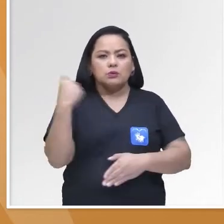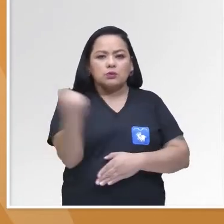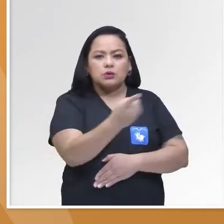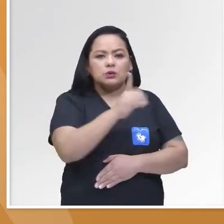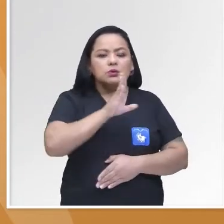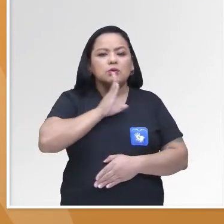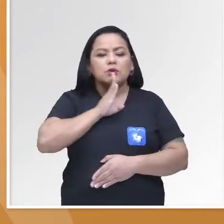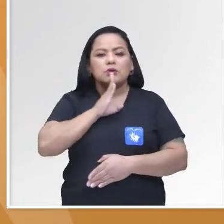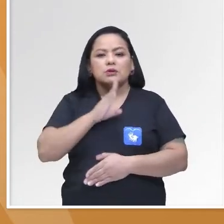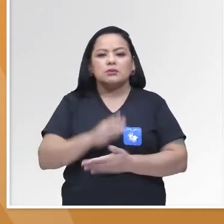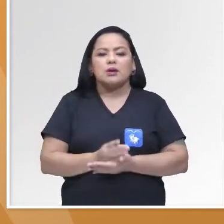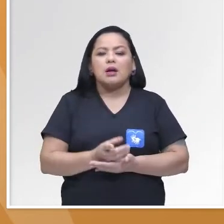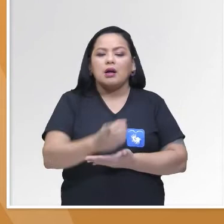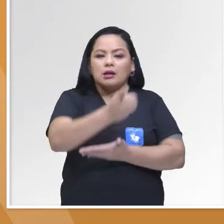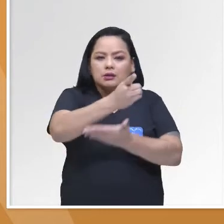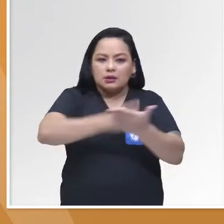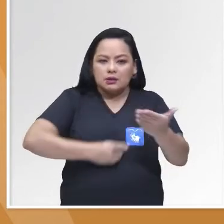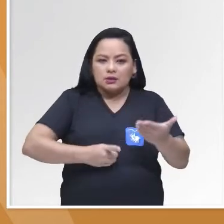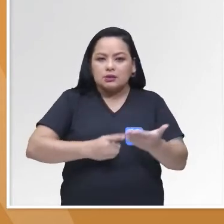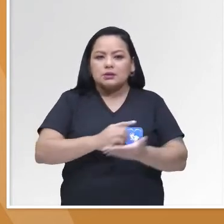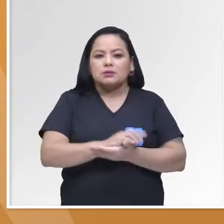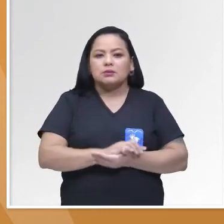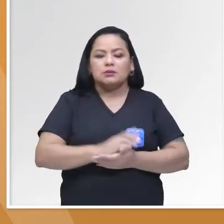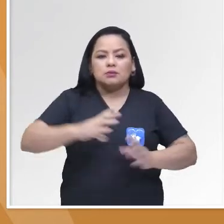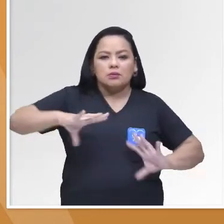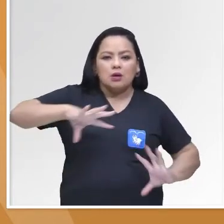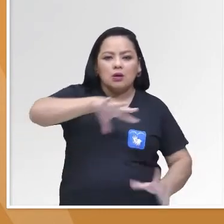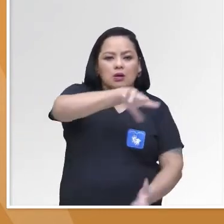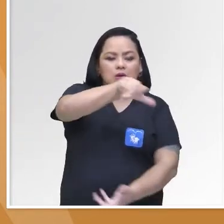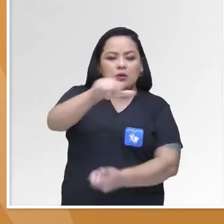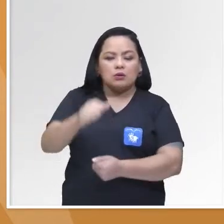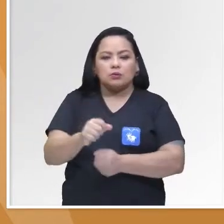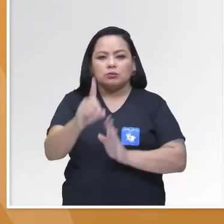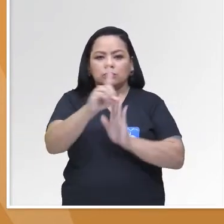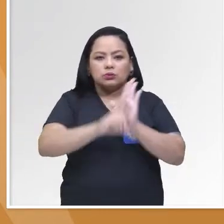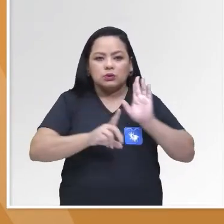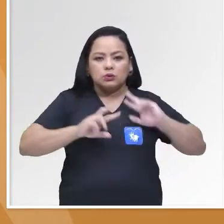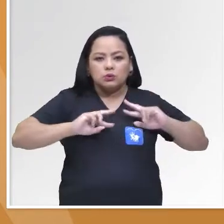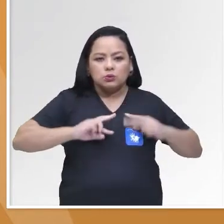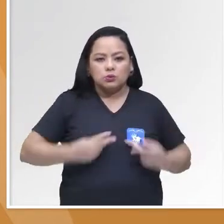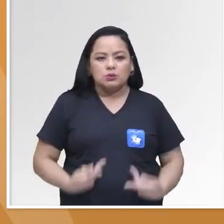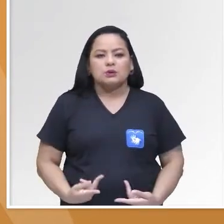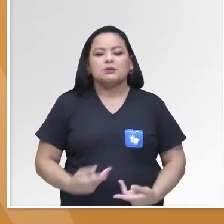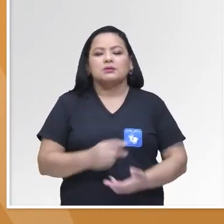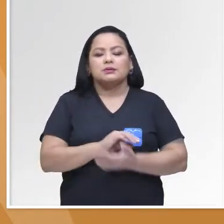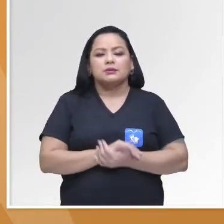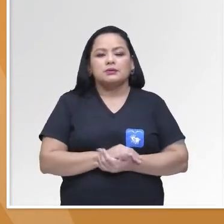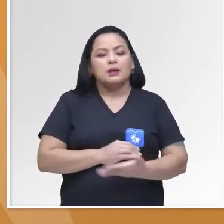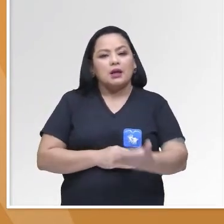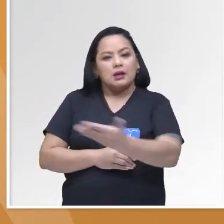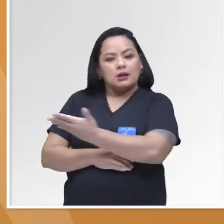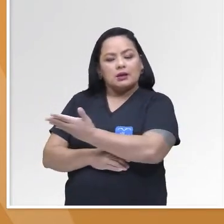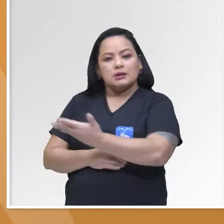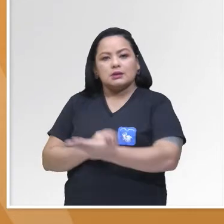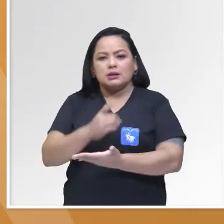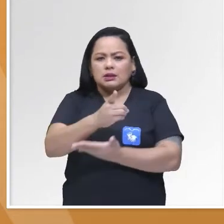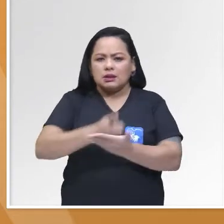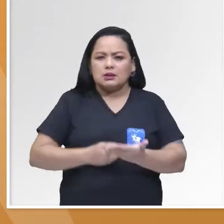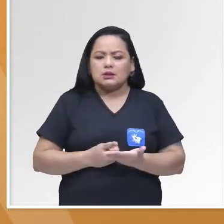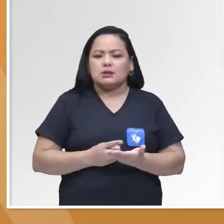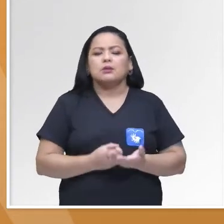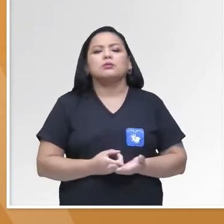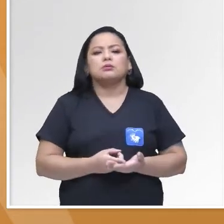conhecemos como a Declaração Universal dos Direitos Humanos. Esta declaração